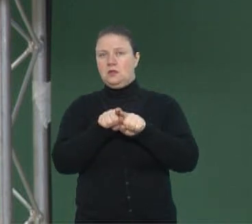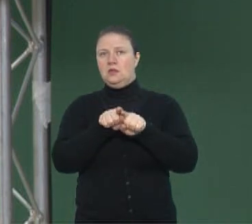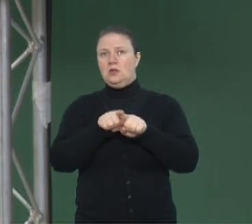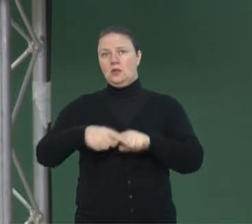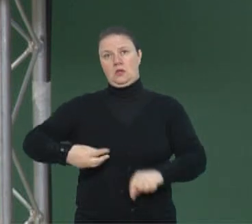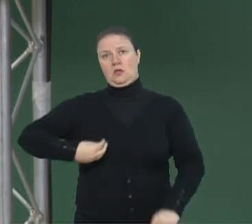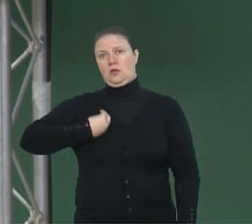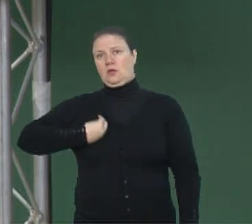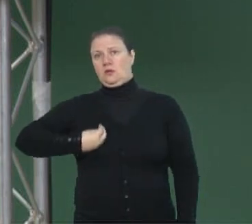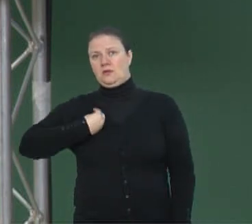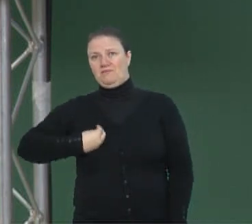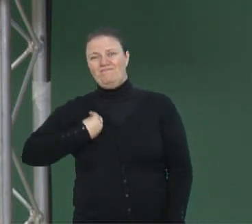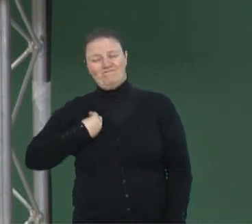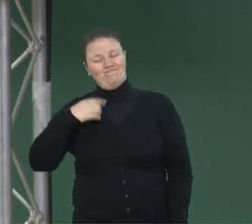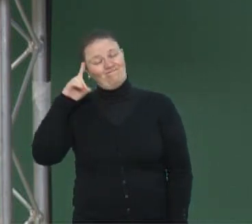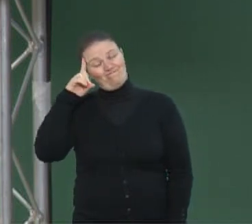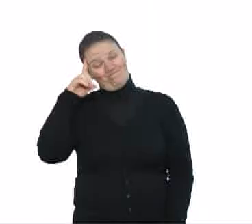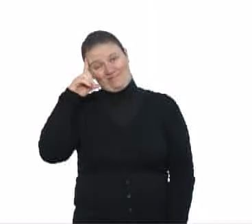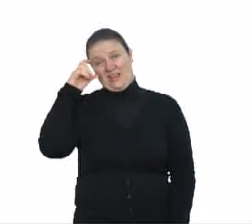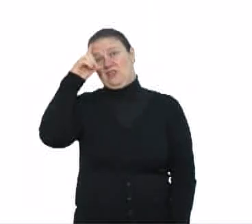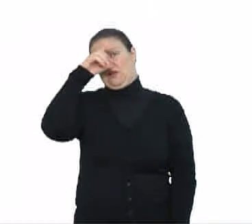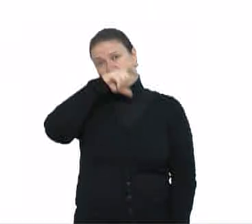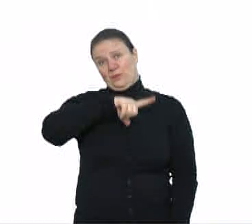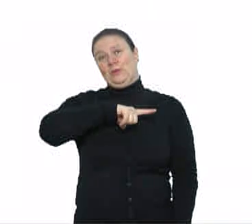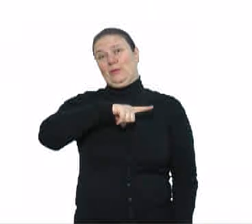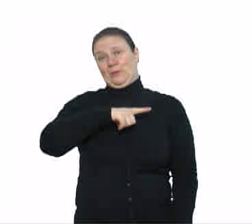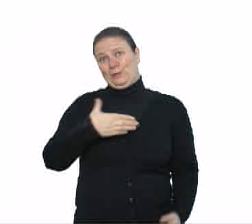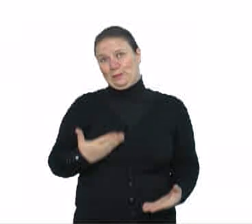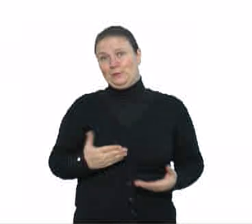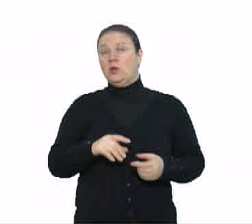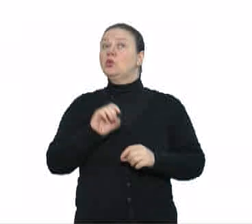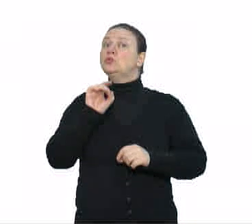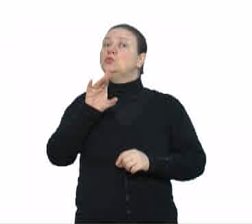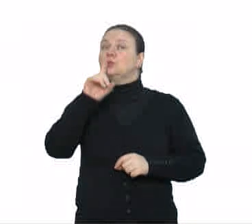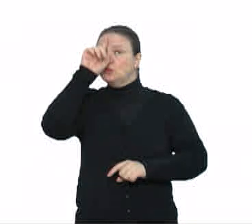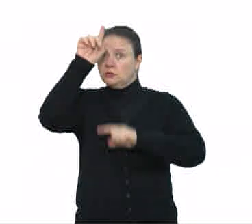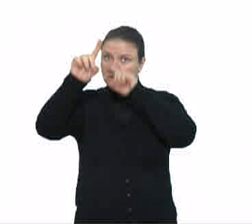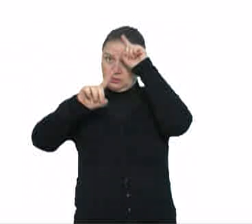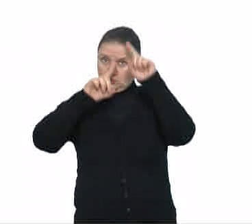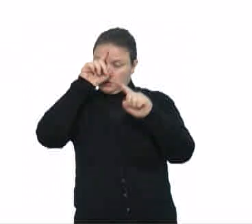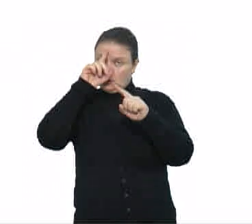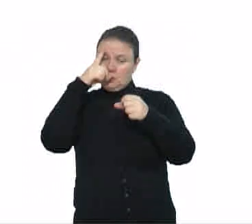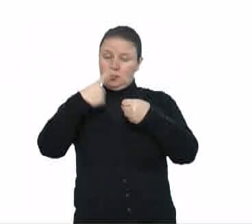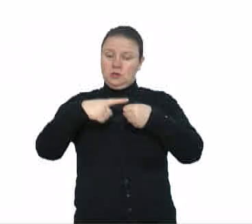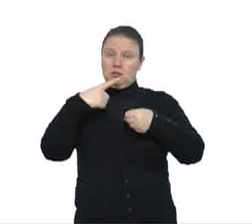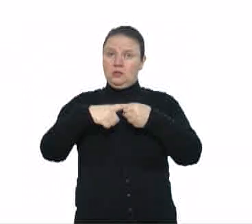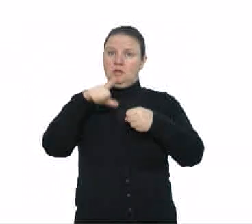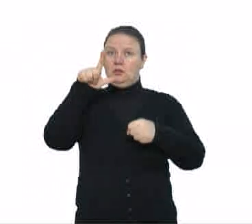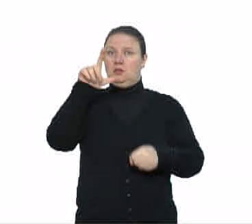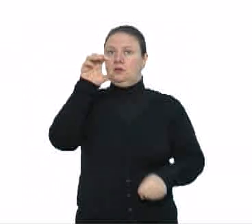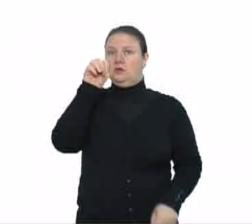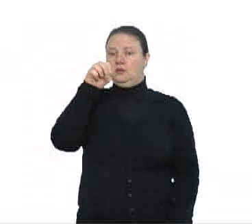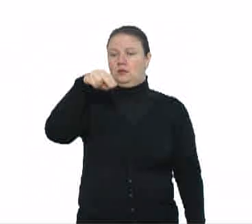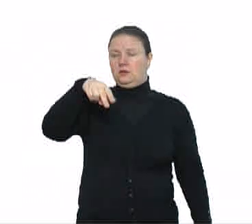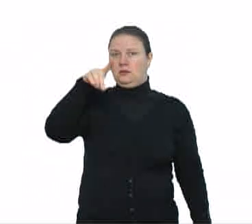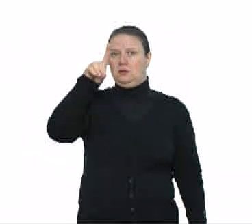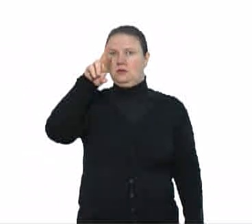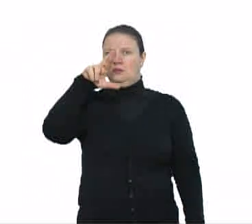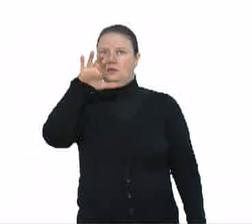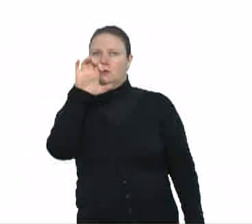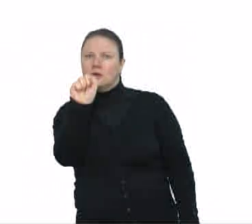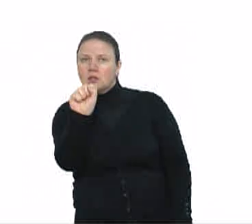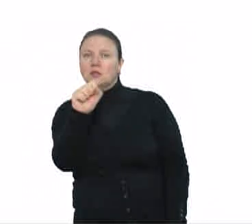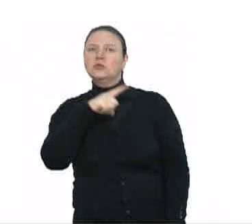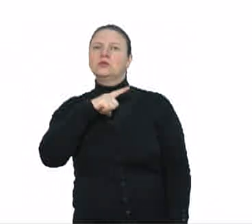eram absolutamente insalubres. Só para você ter ideia, a cidade de Londres, no ano de 1780, ela possuía 800 mil